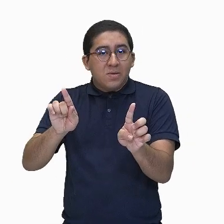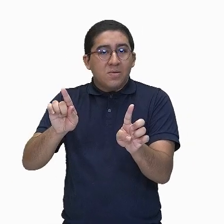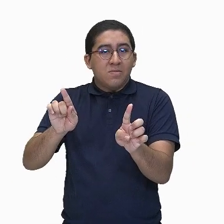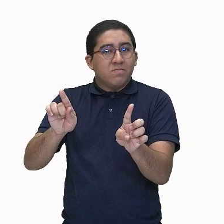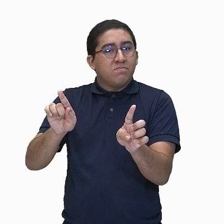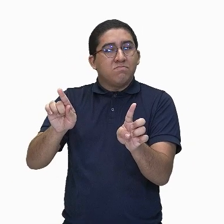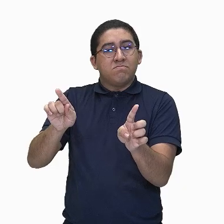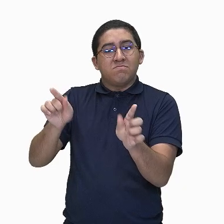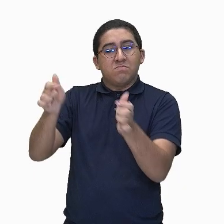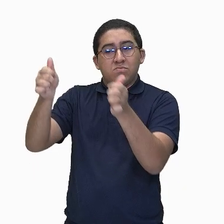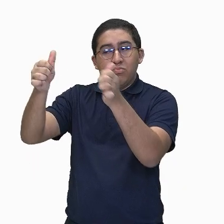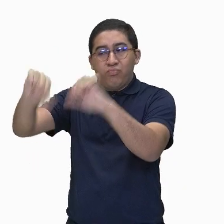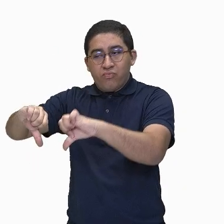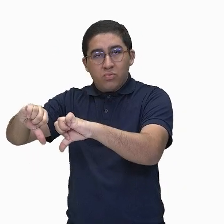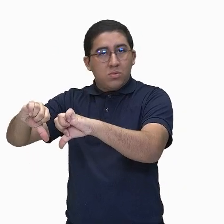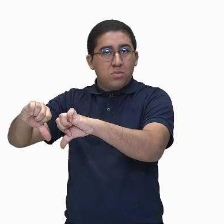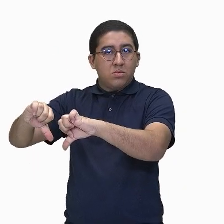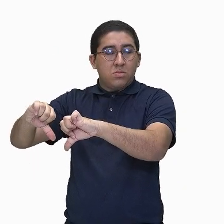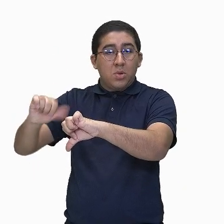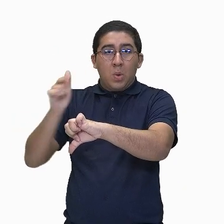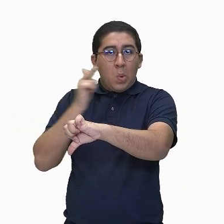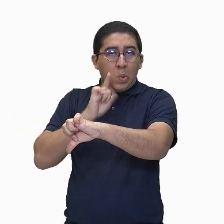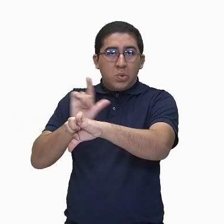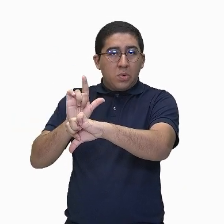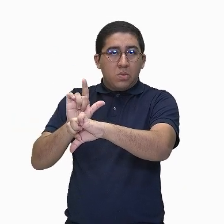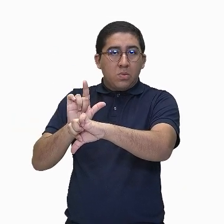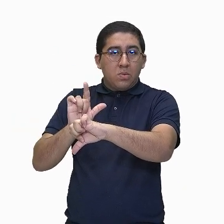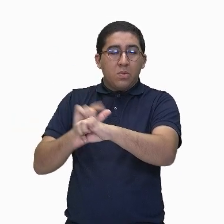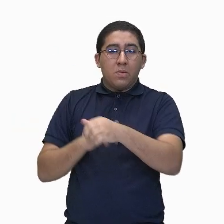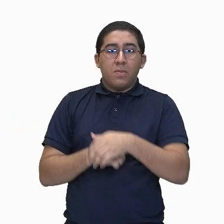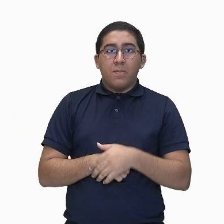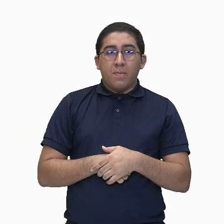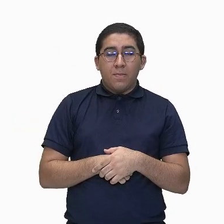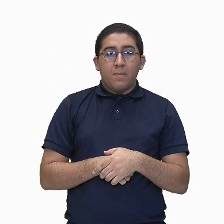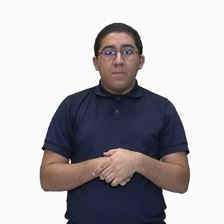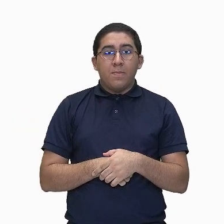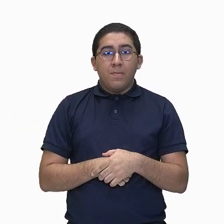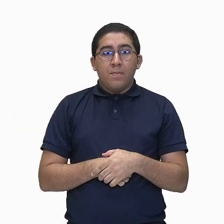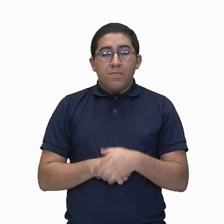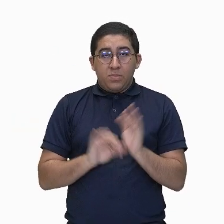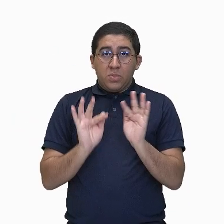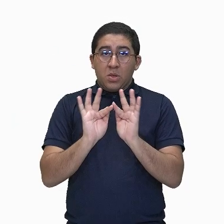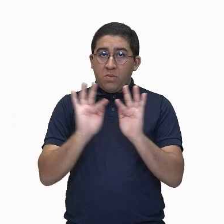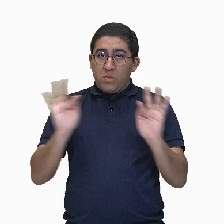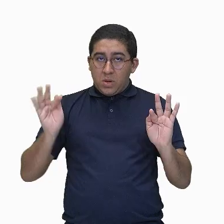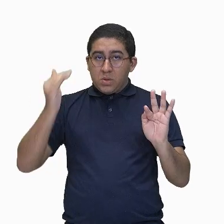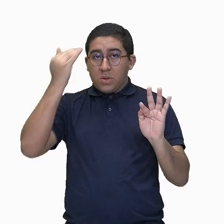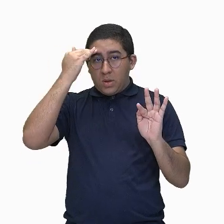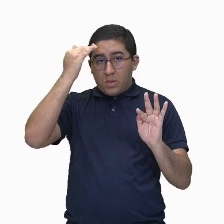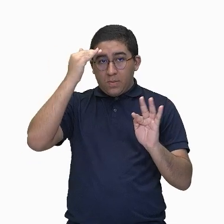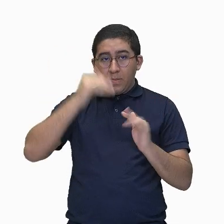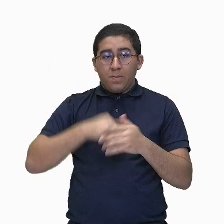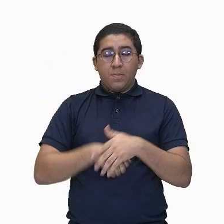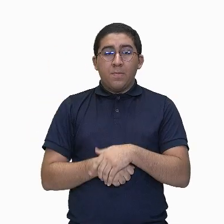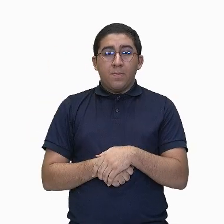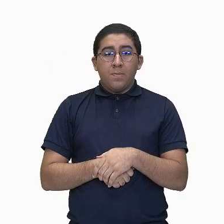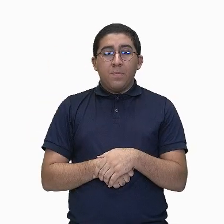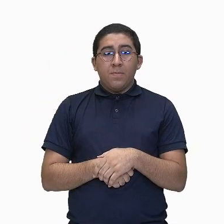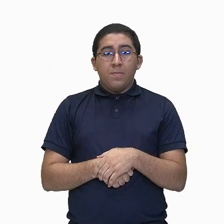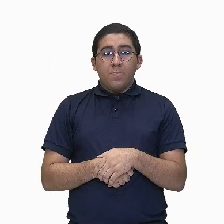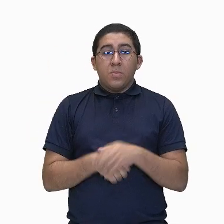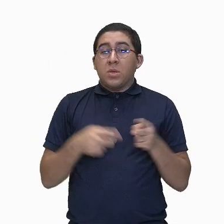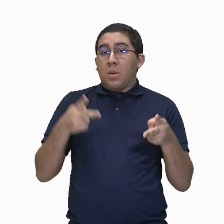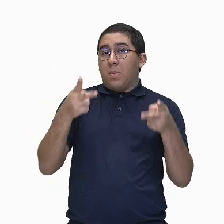a nota esperada. Apesar de ter estudado. E muito. Bastante. Então, observe